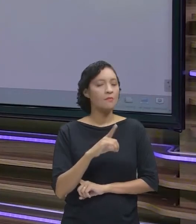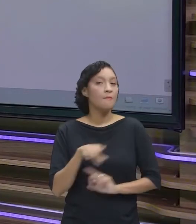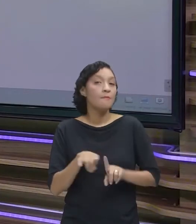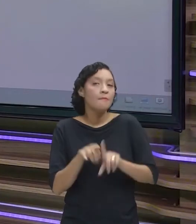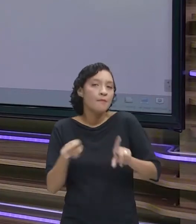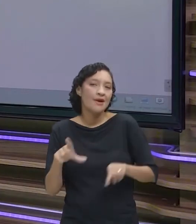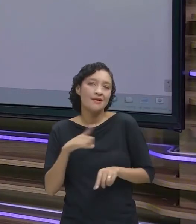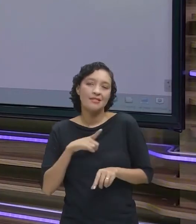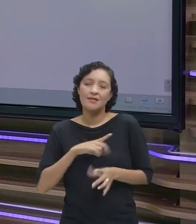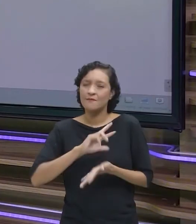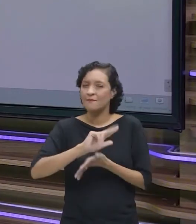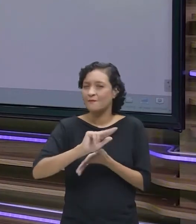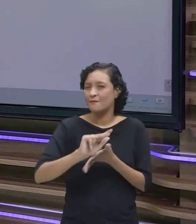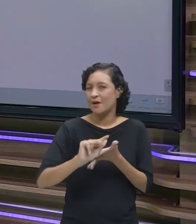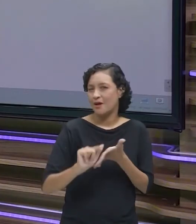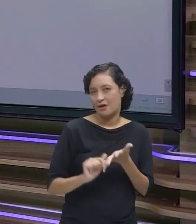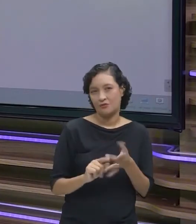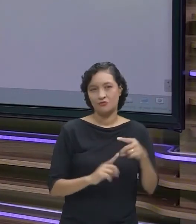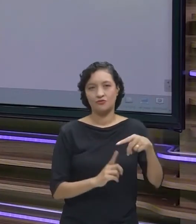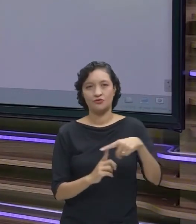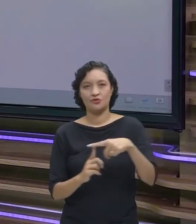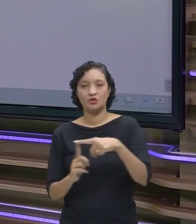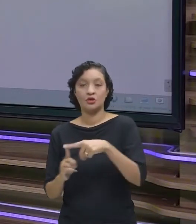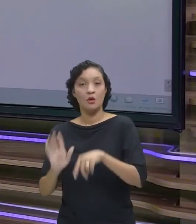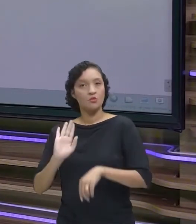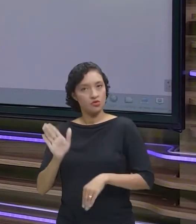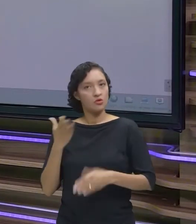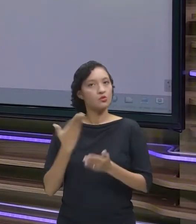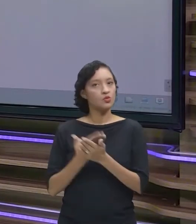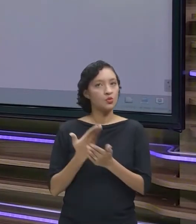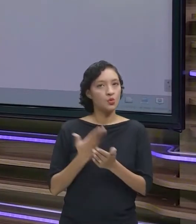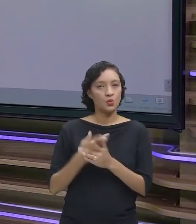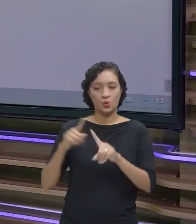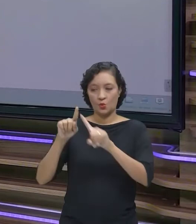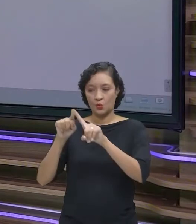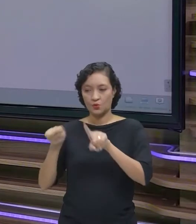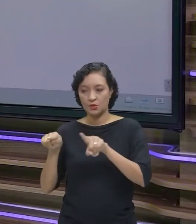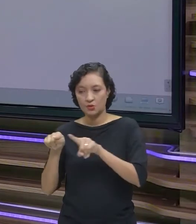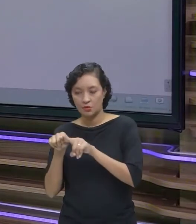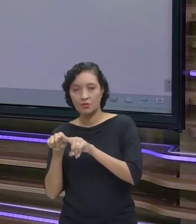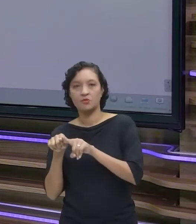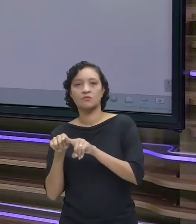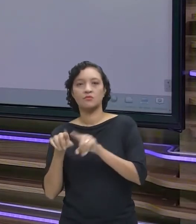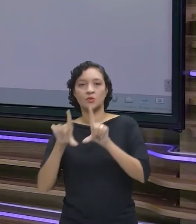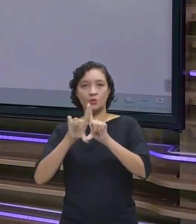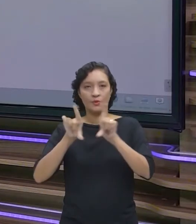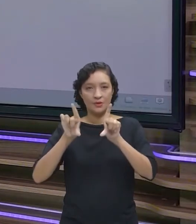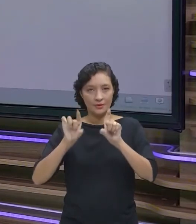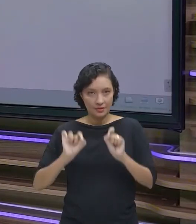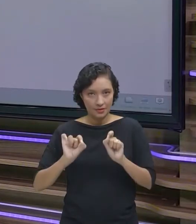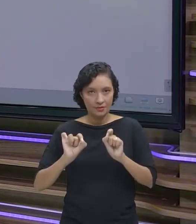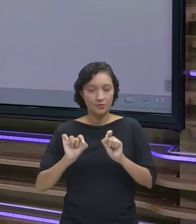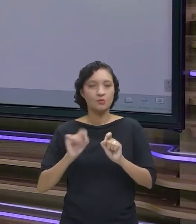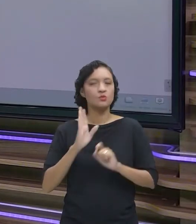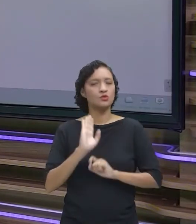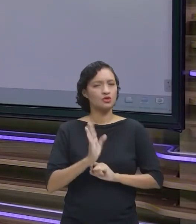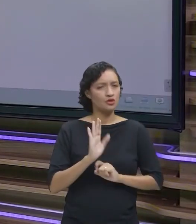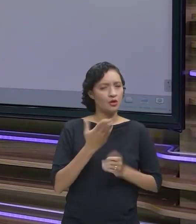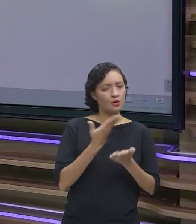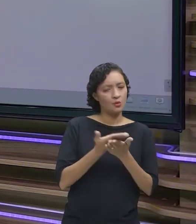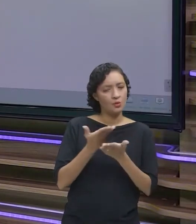O círculo, o quadrado, o triângulo, o retângulo, né? Todas essas têm